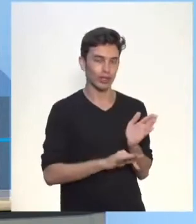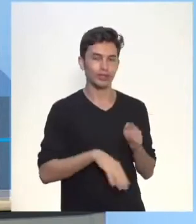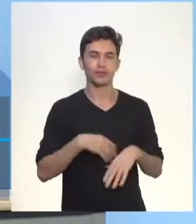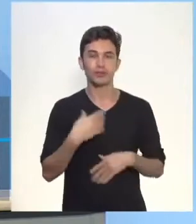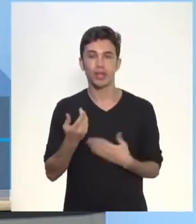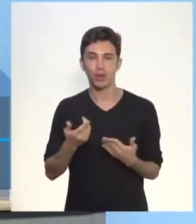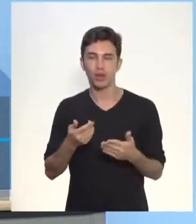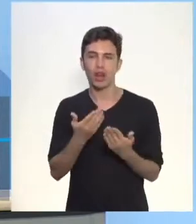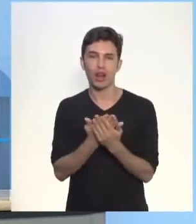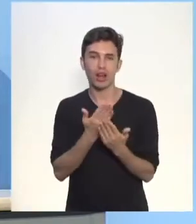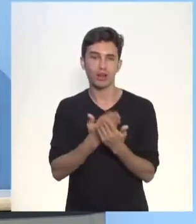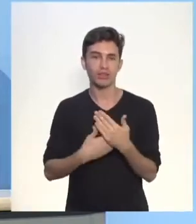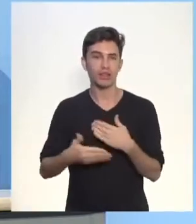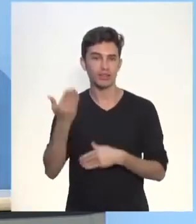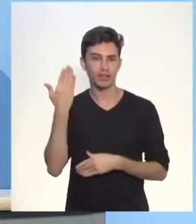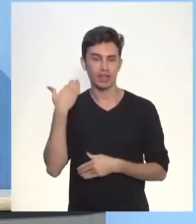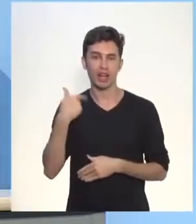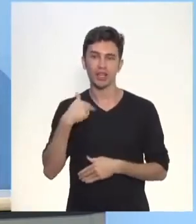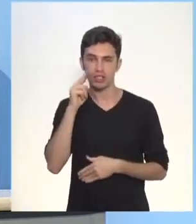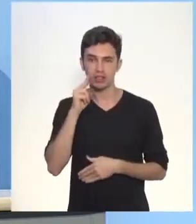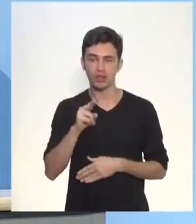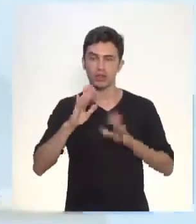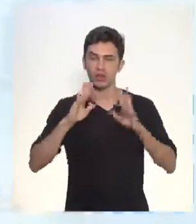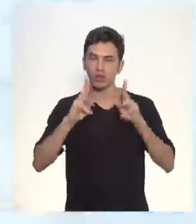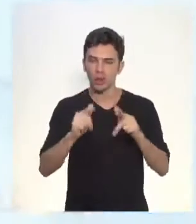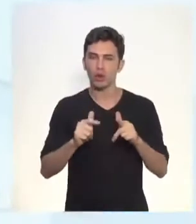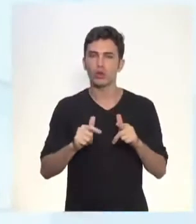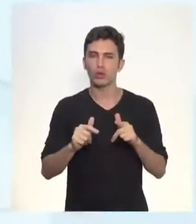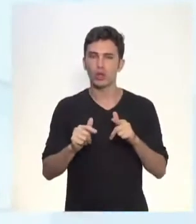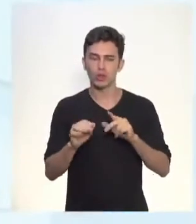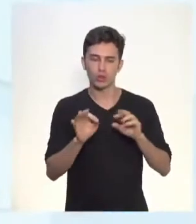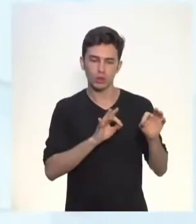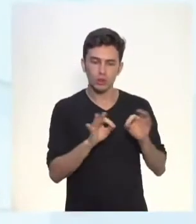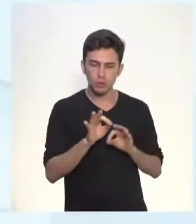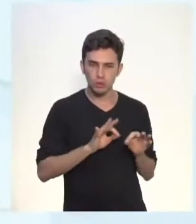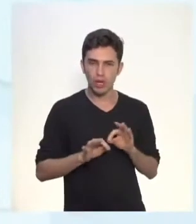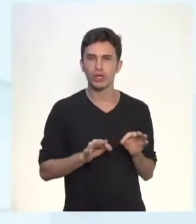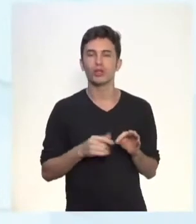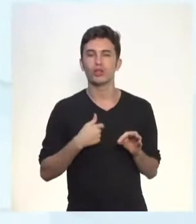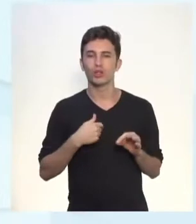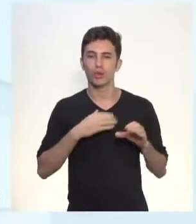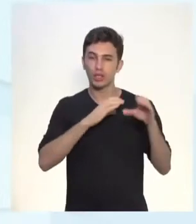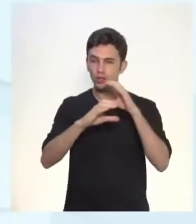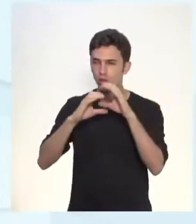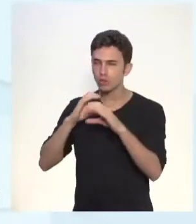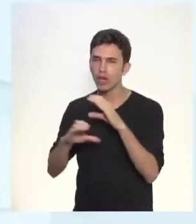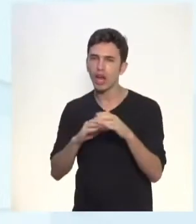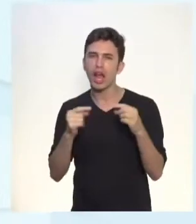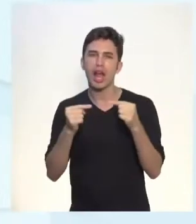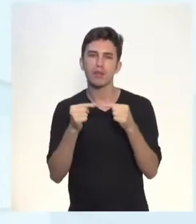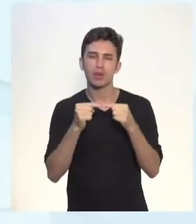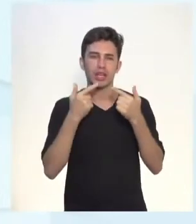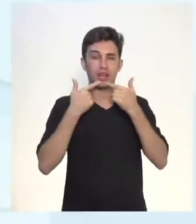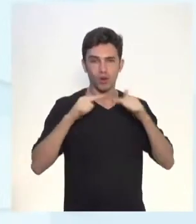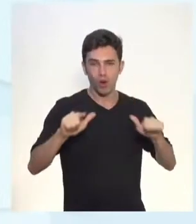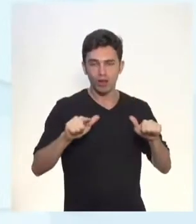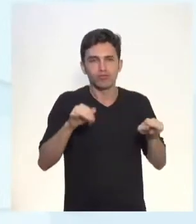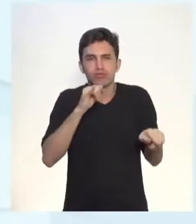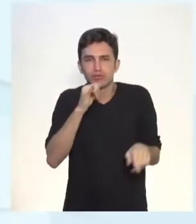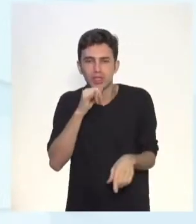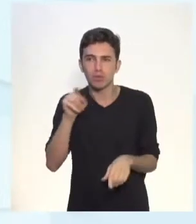nas aulas anteriores, todo o mecanismo que utilizamos para nos comunicar é linguagem. Por exemplo, um som,